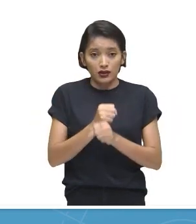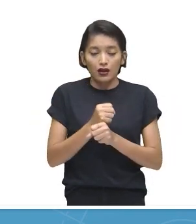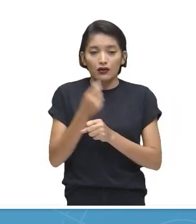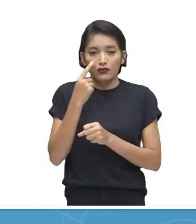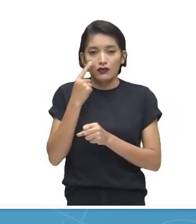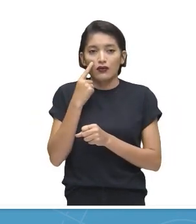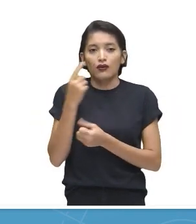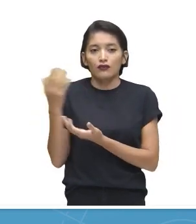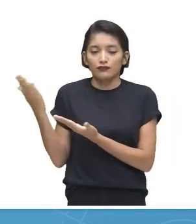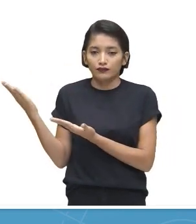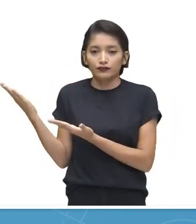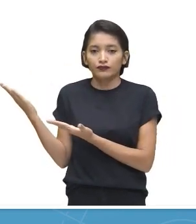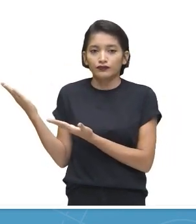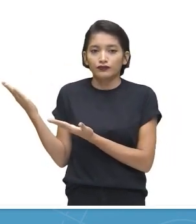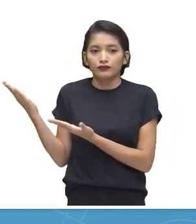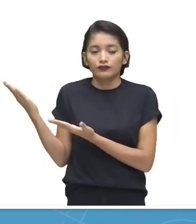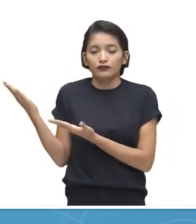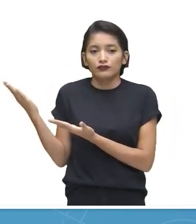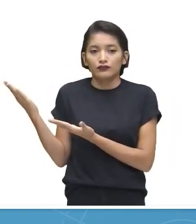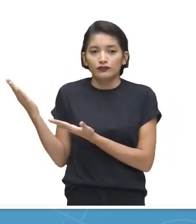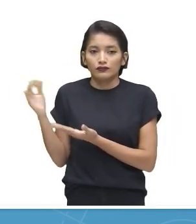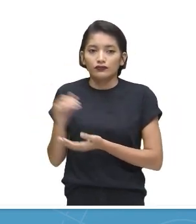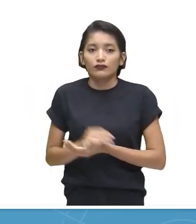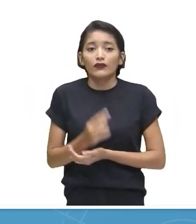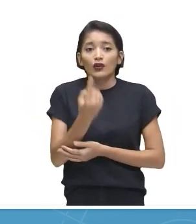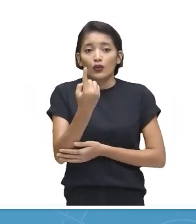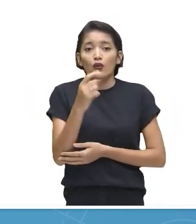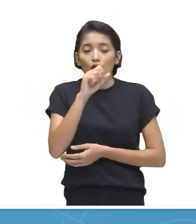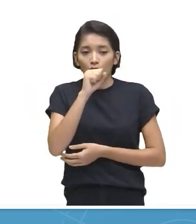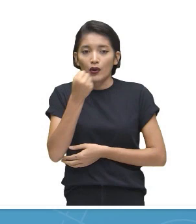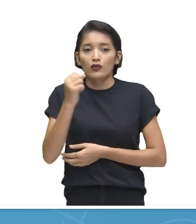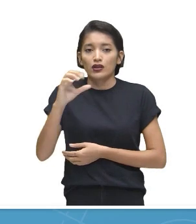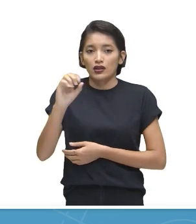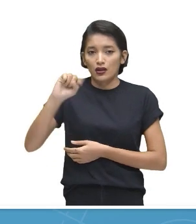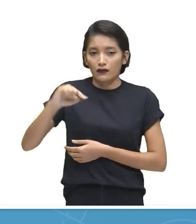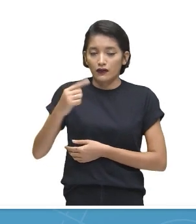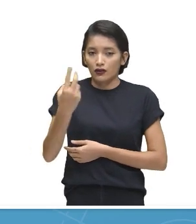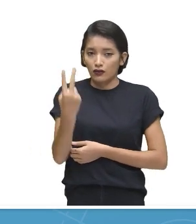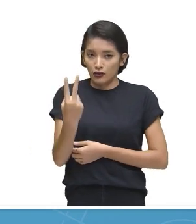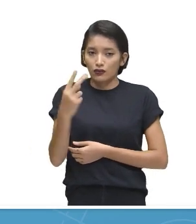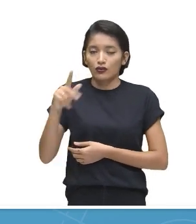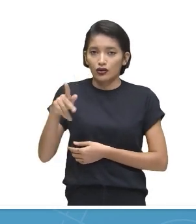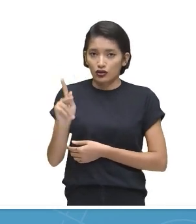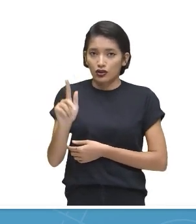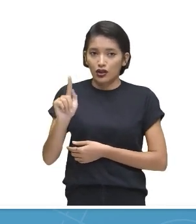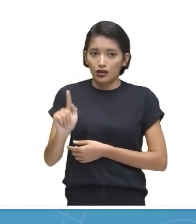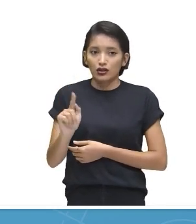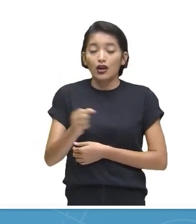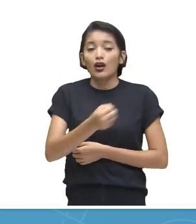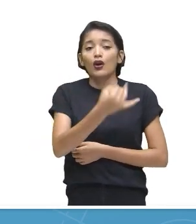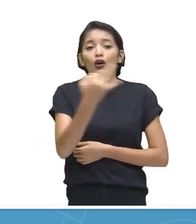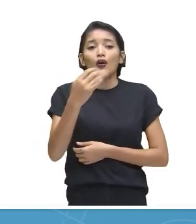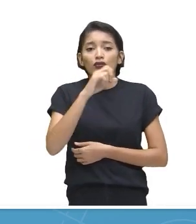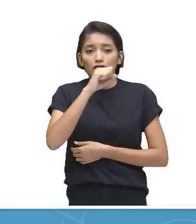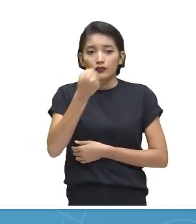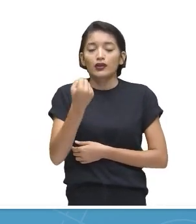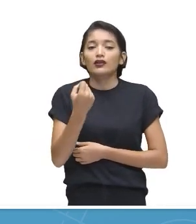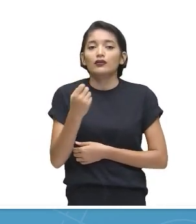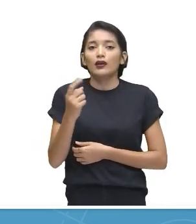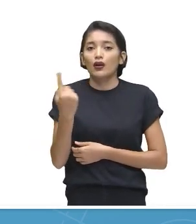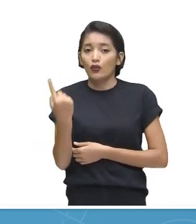imagem continua aí a nossa questão. Olha aí, um pão, 0,2 quilos. Quantos pães para dar 1